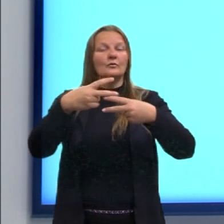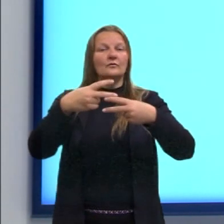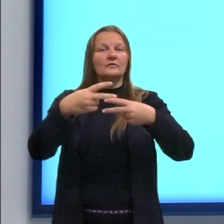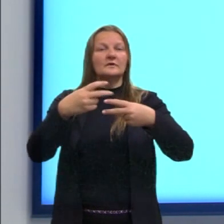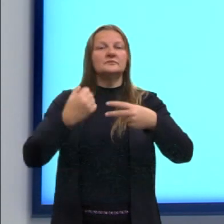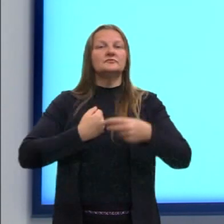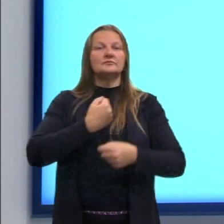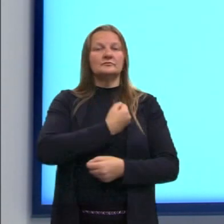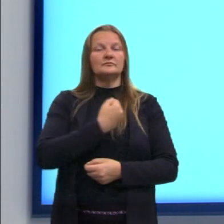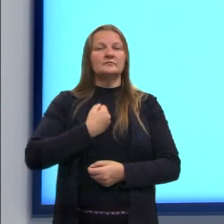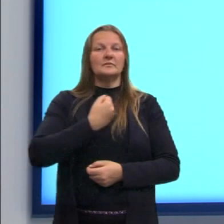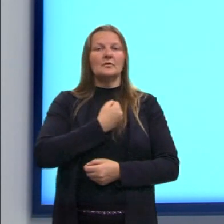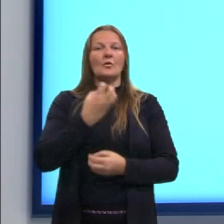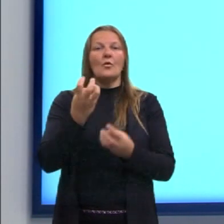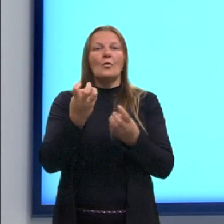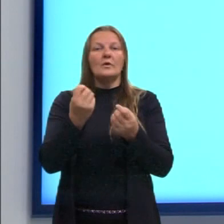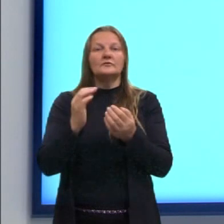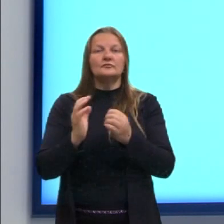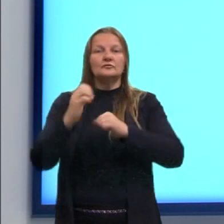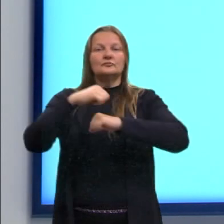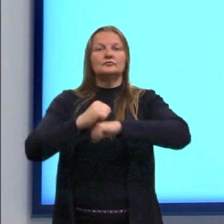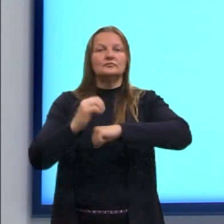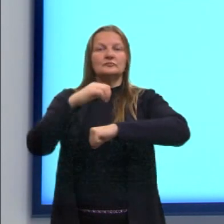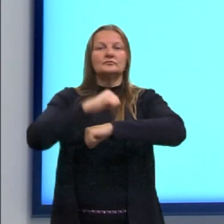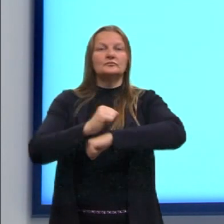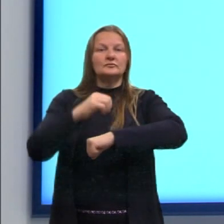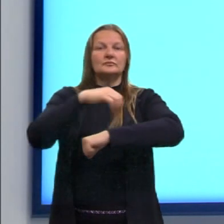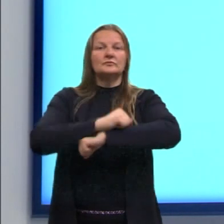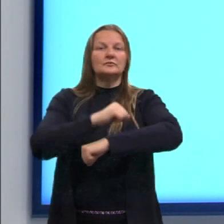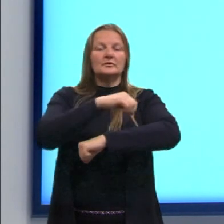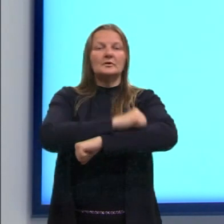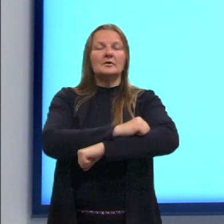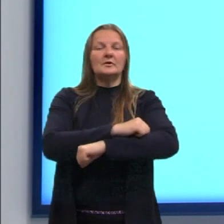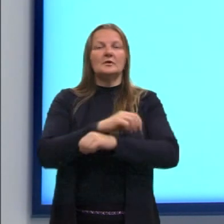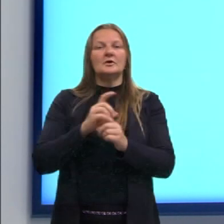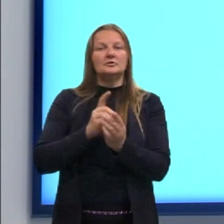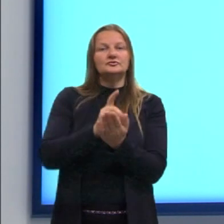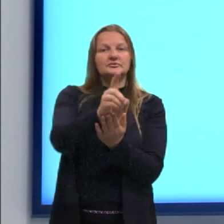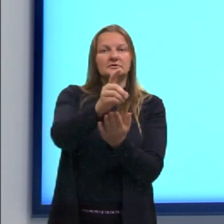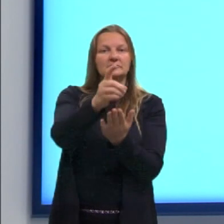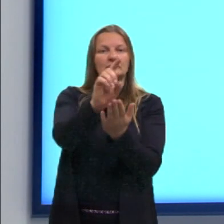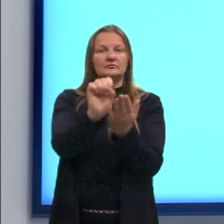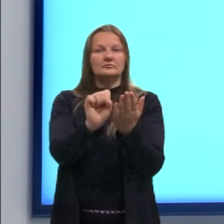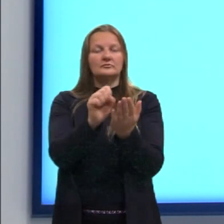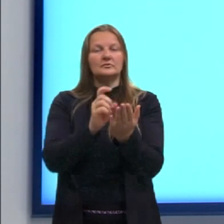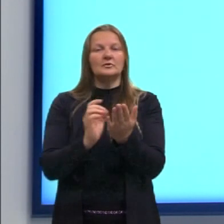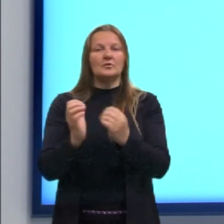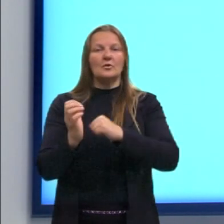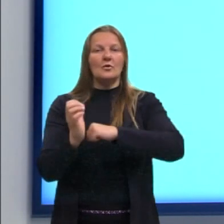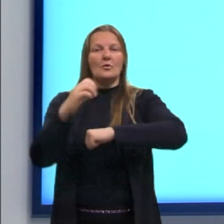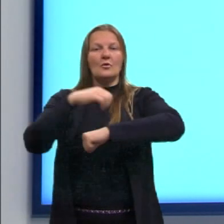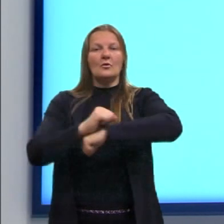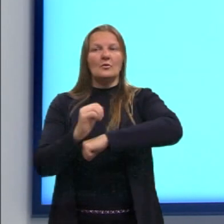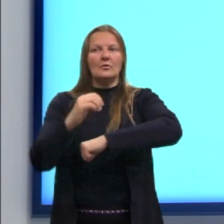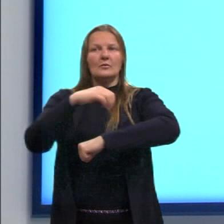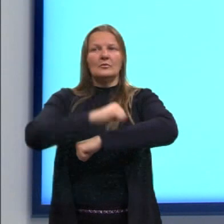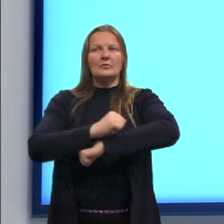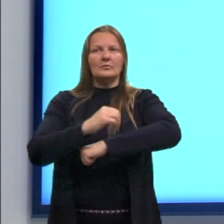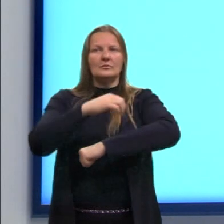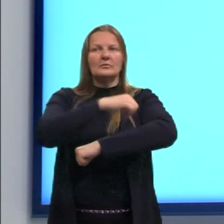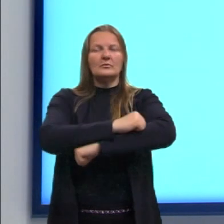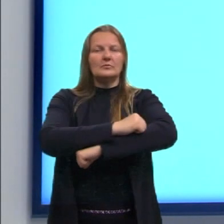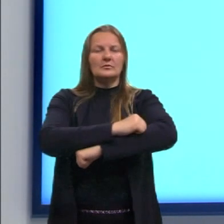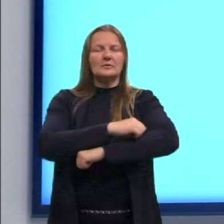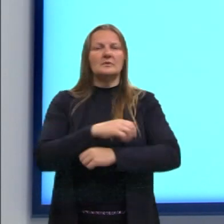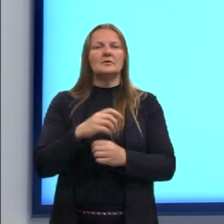o número de saltos do robô nas direções correspondentes. E cada salto corresponde a uma única unidade